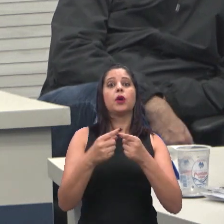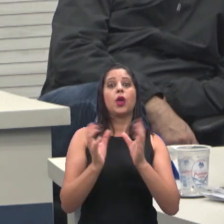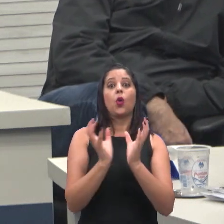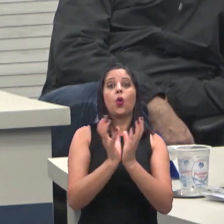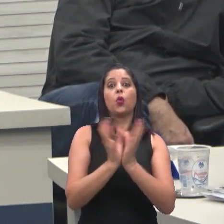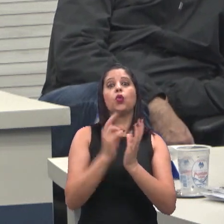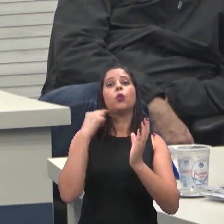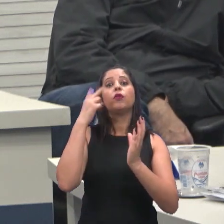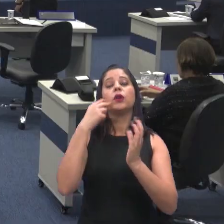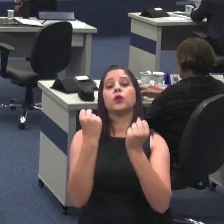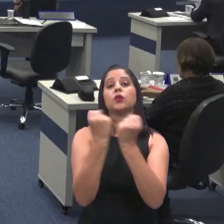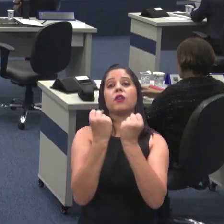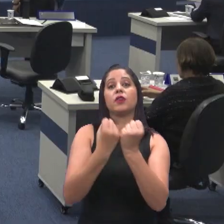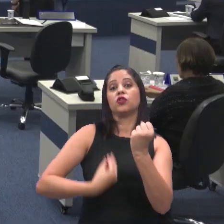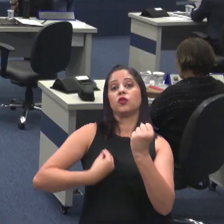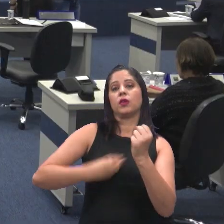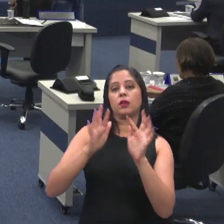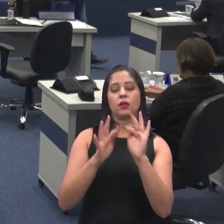Família.